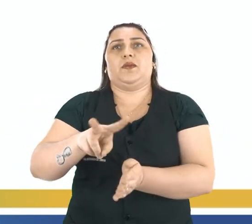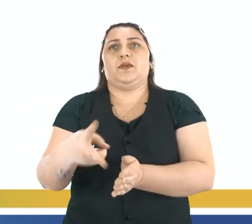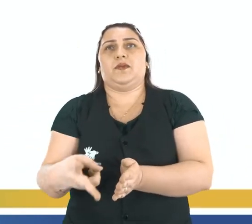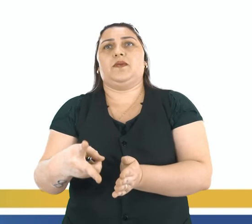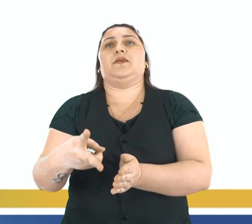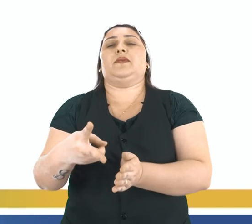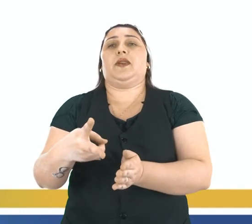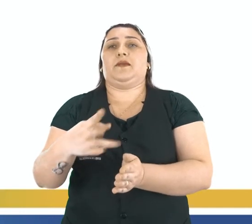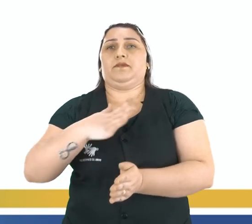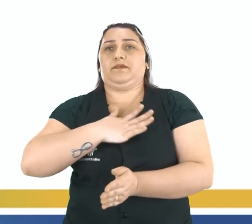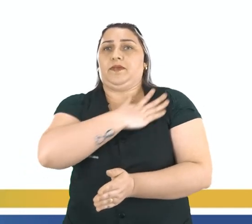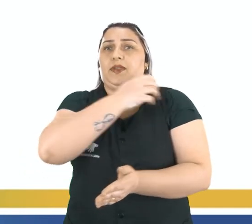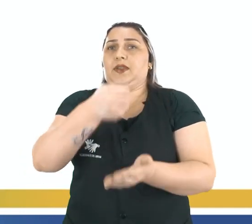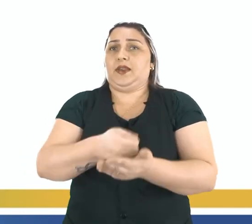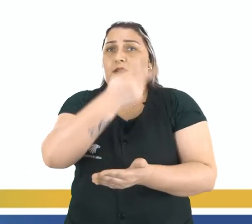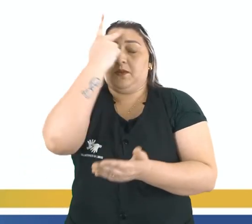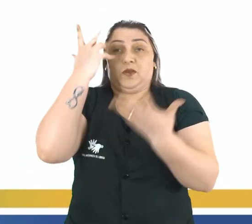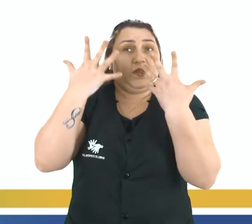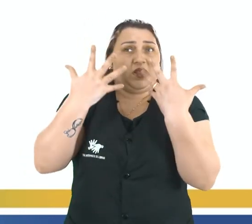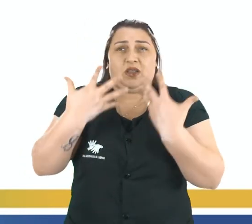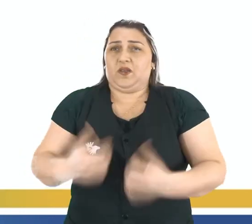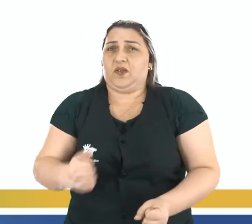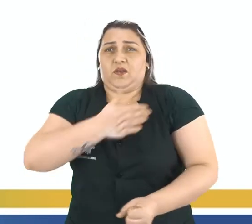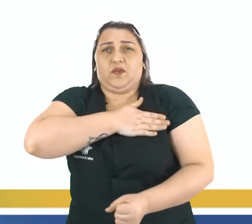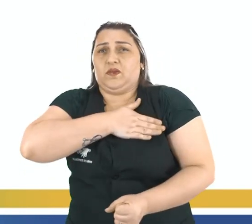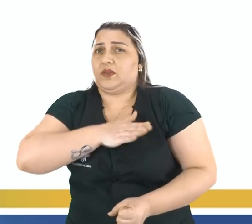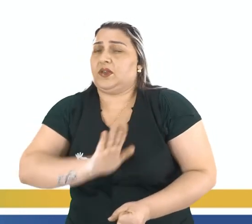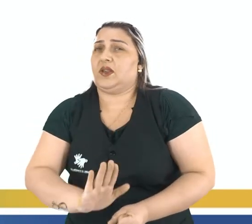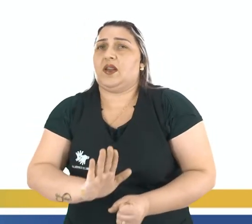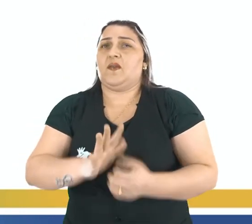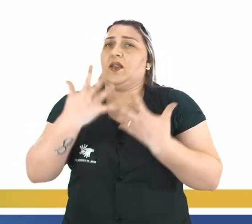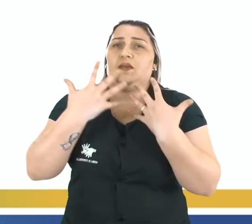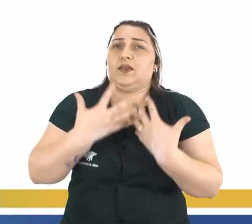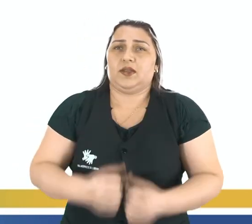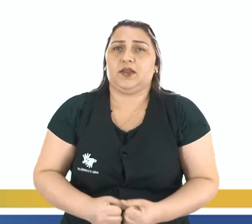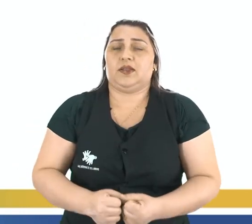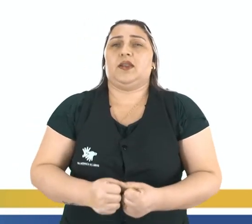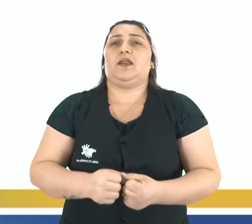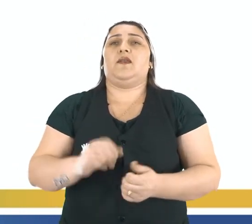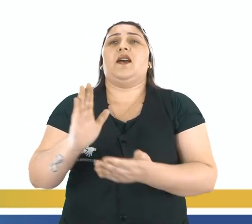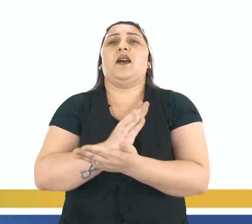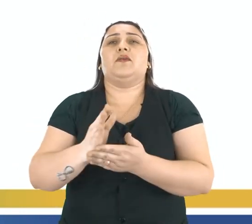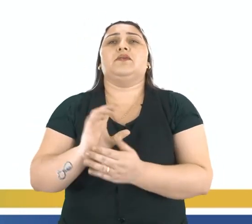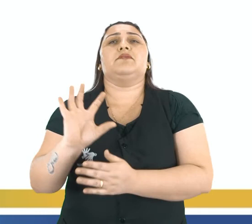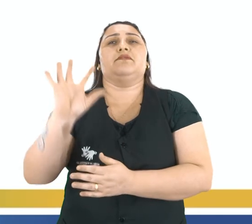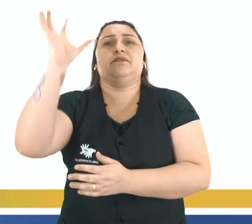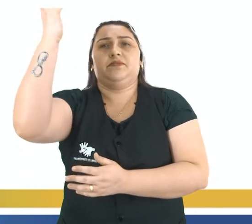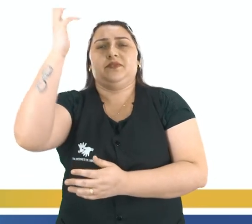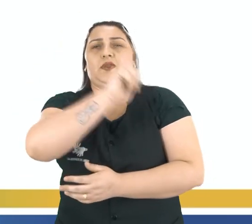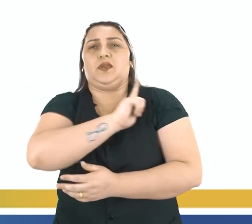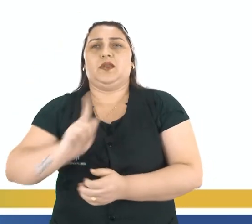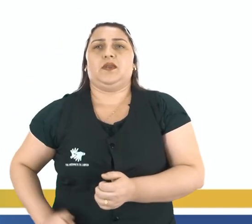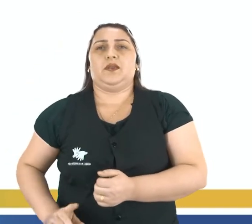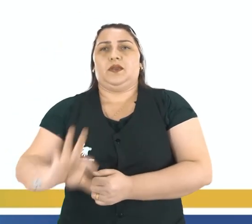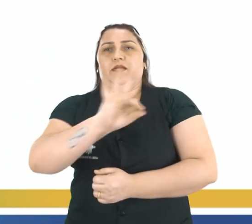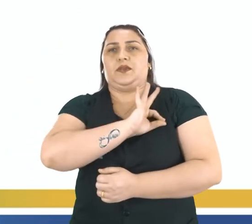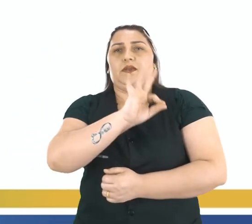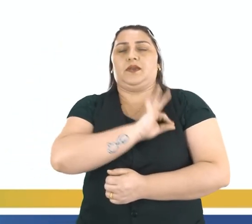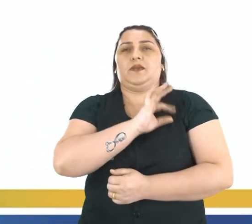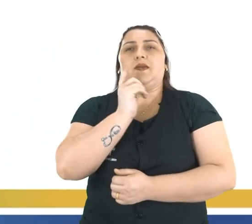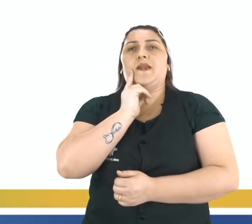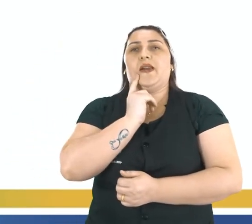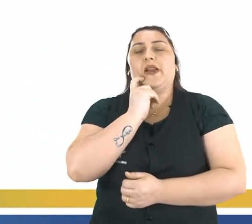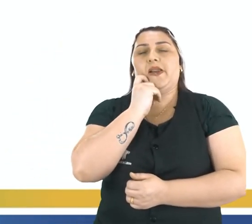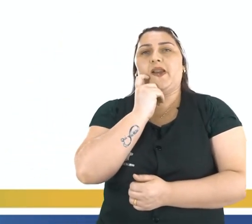e resistência à ditadura. Então, o que a questão está pedindo? Alguns cenários em que ocorriam oposição ao governo militar, oposição ao